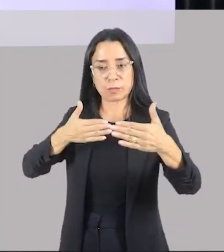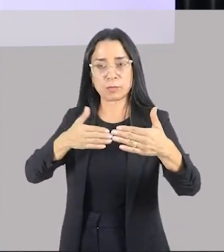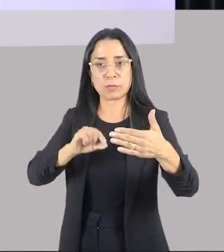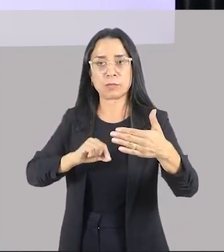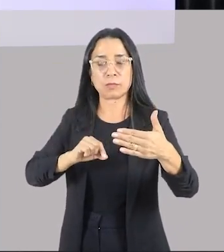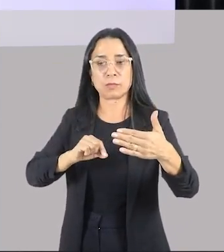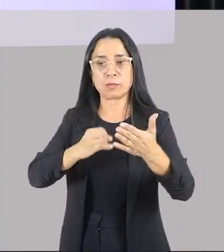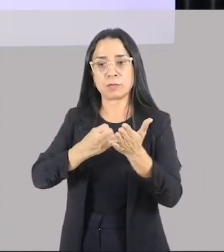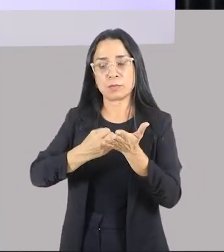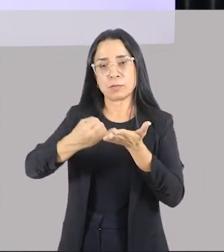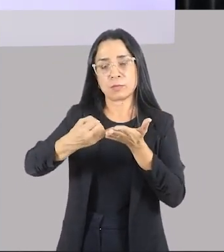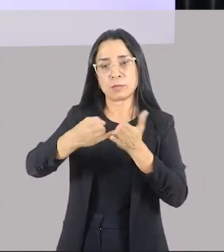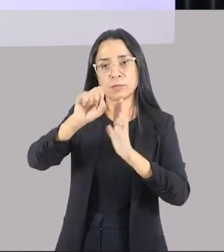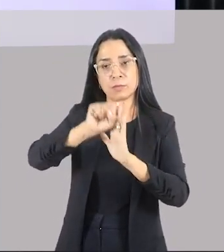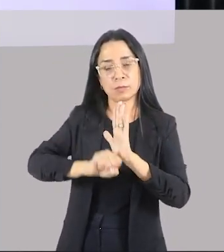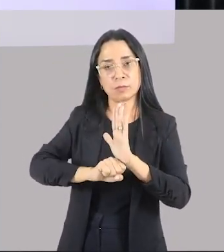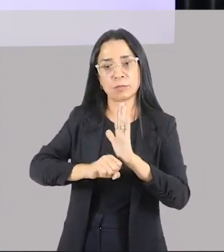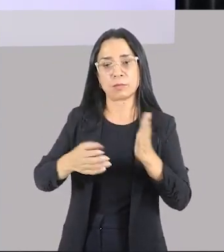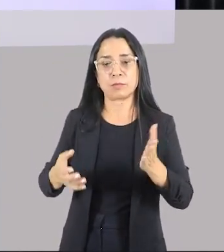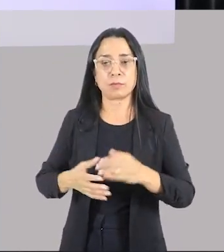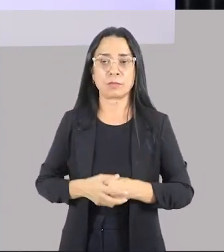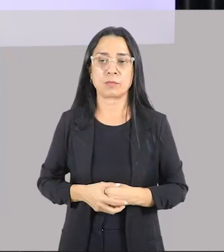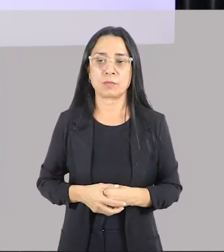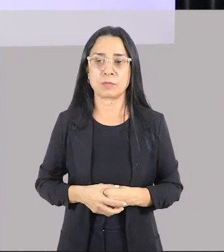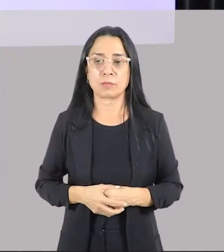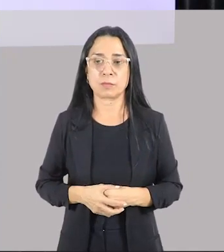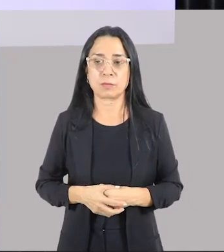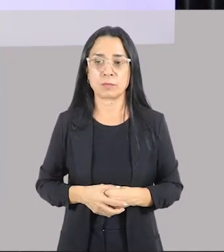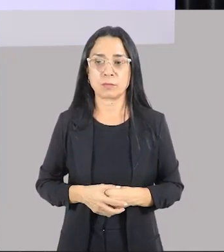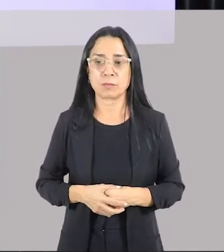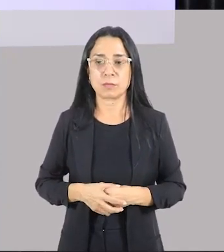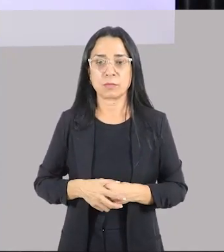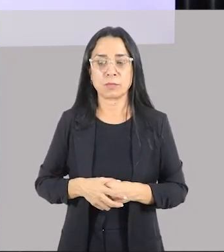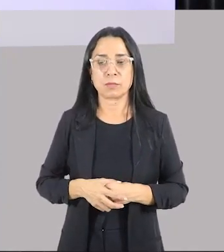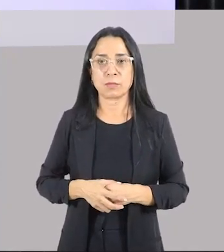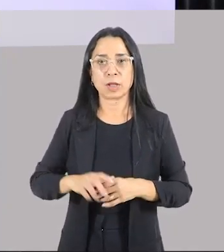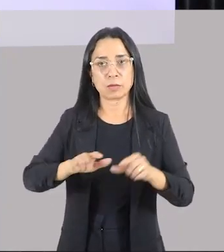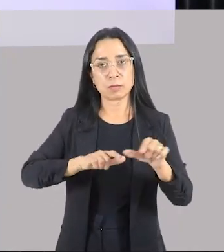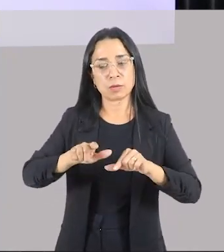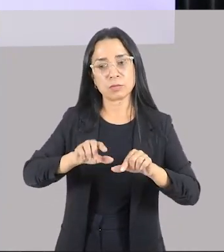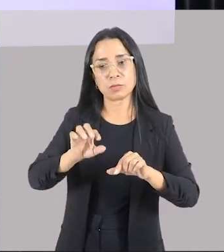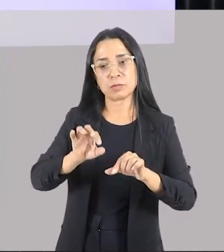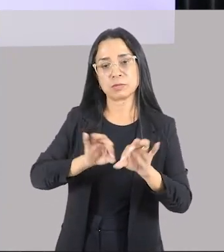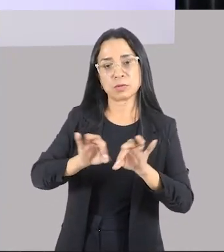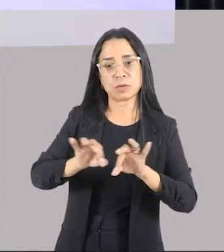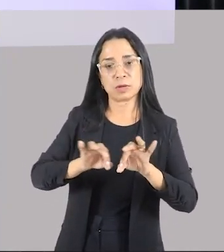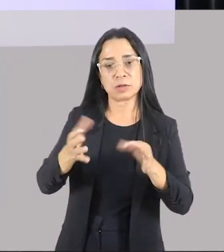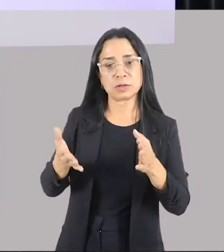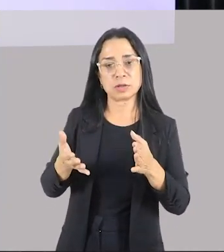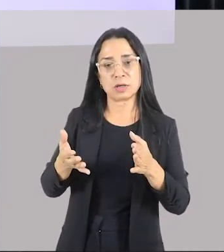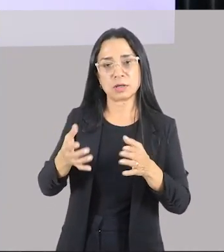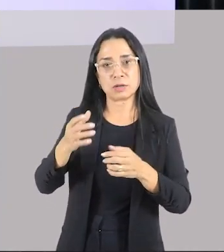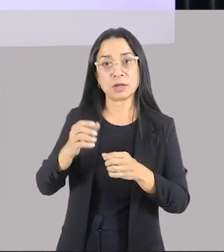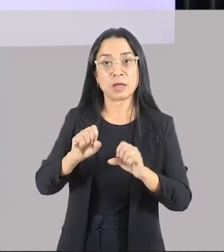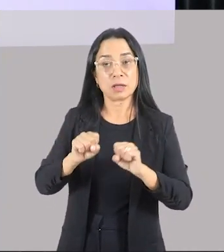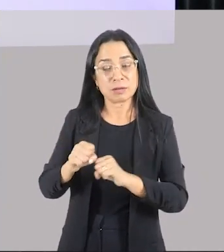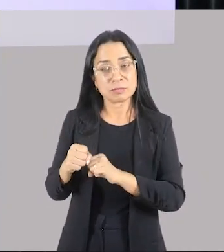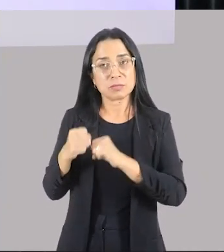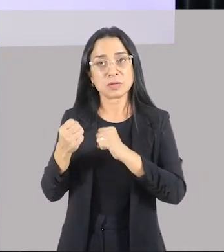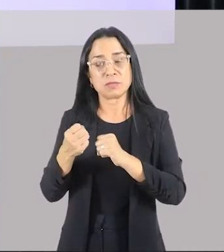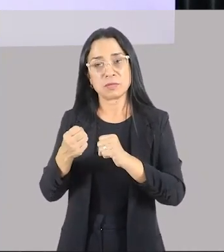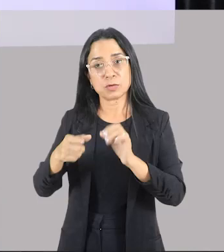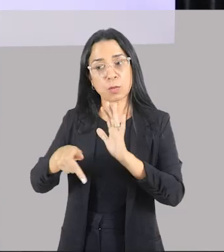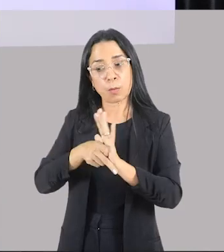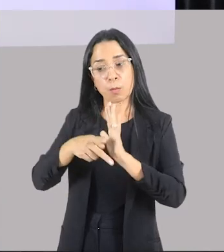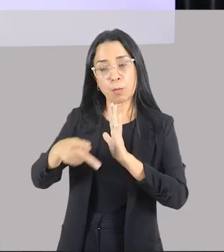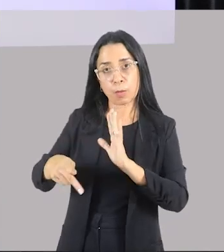do início deste século. Então, os trabalhadores se organizavam em defesa dos seus interesses. Então, com base nos seus conhecimentos, saber, então, qual é